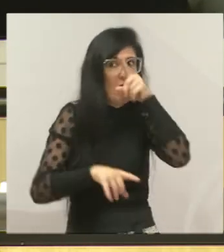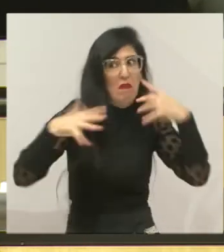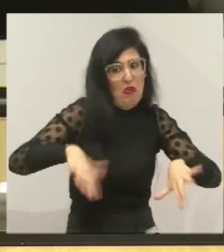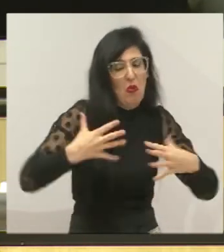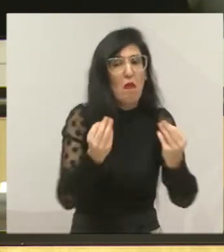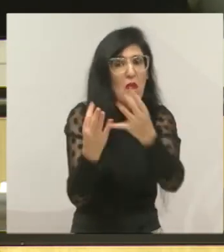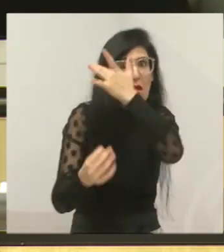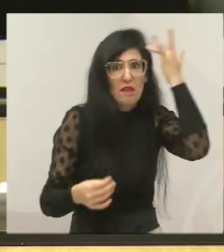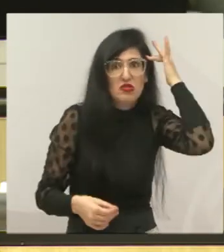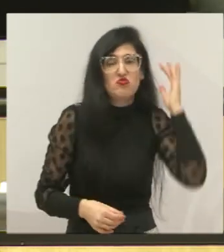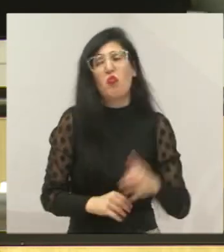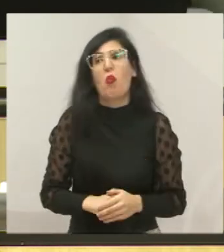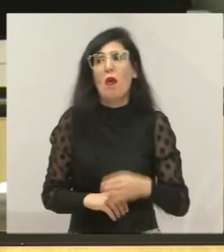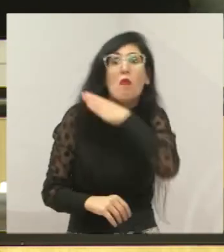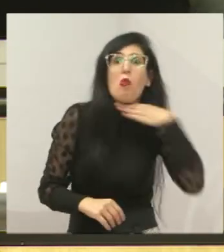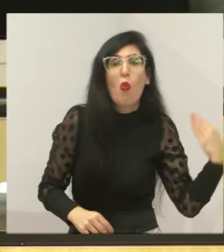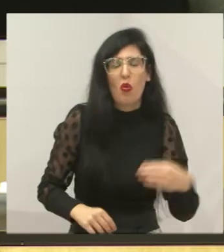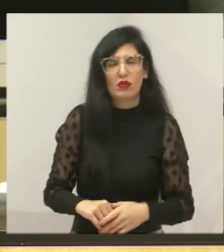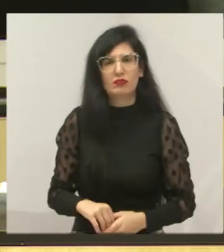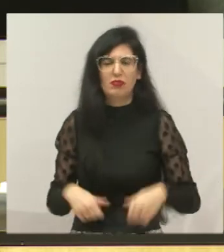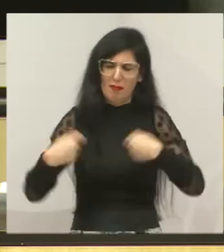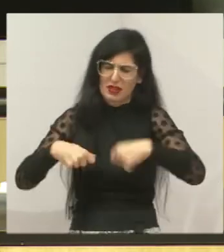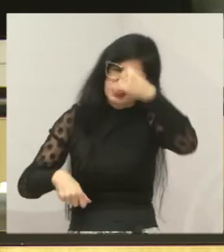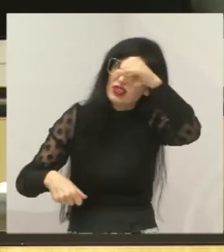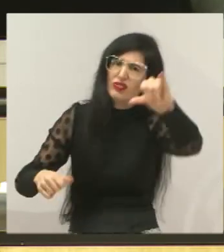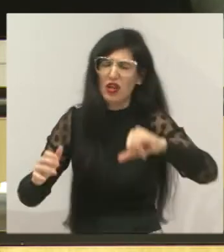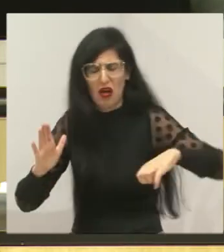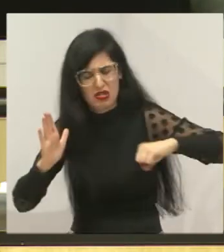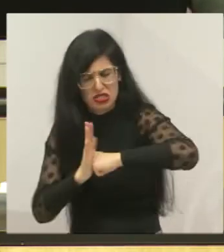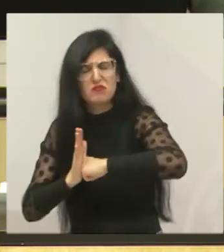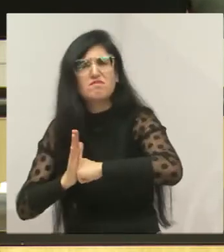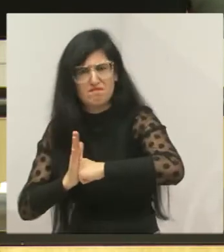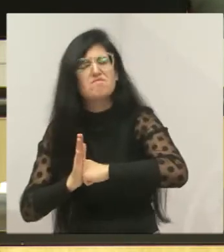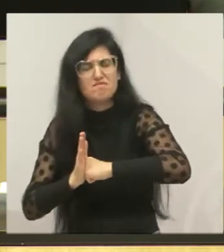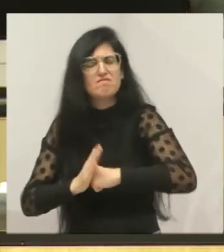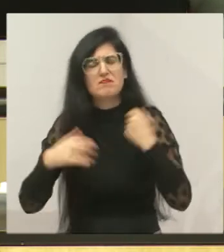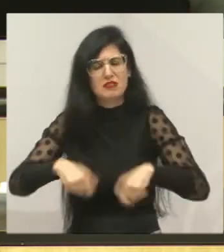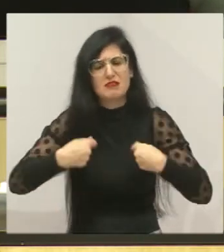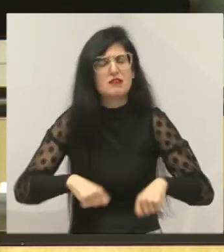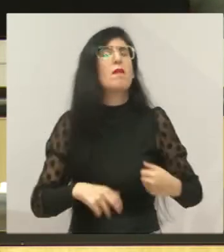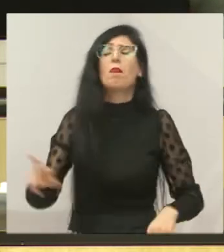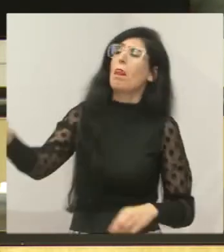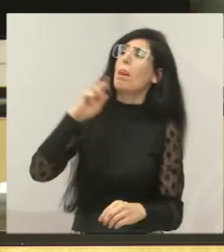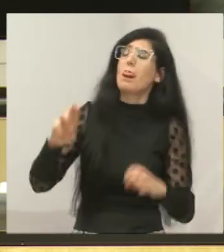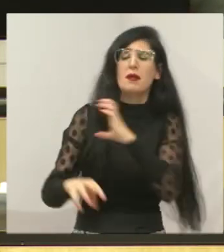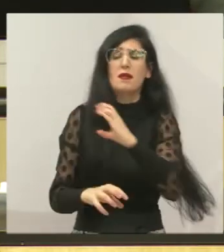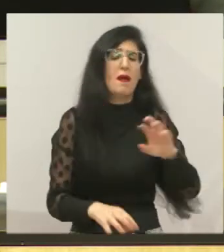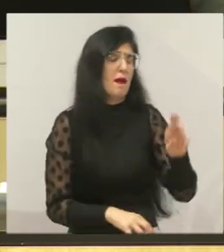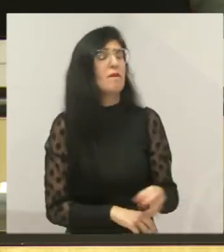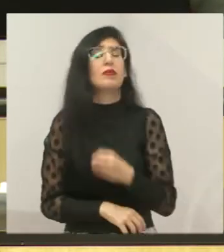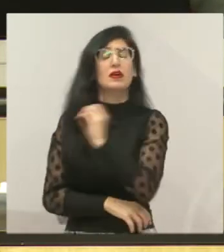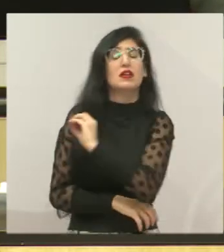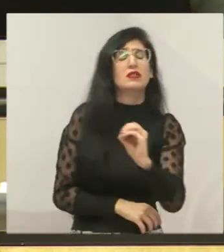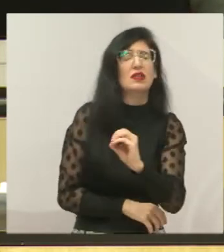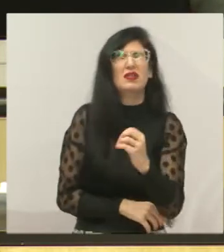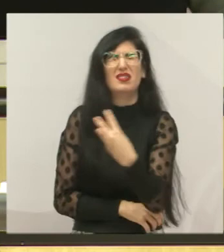acidentes. Considerando a resposta recebida da CCR Nova Dutra, através de AT